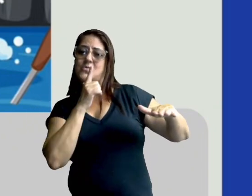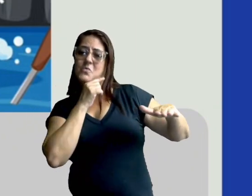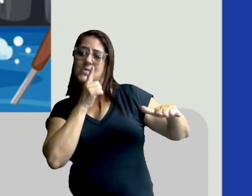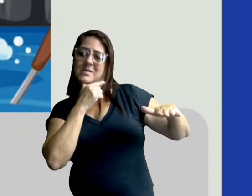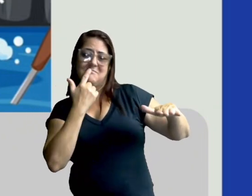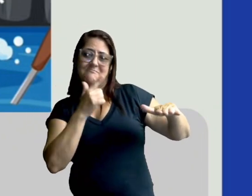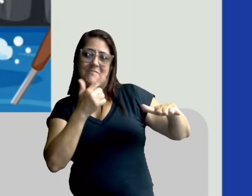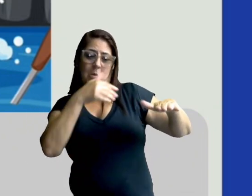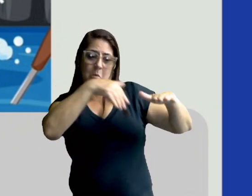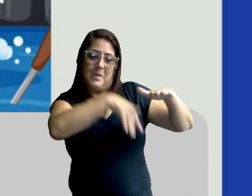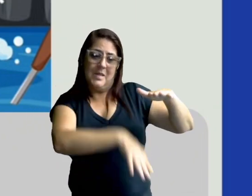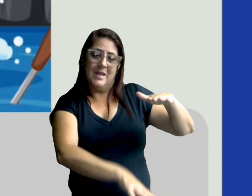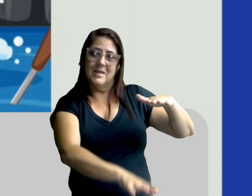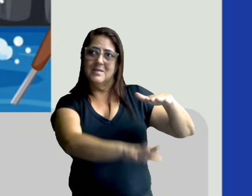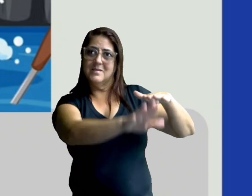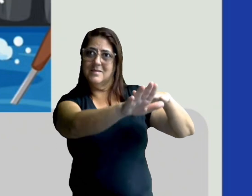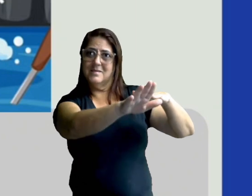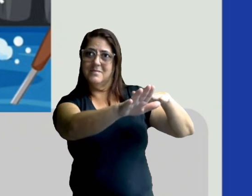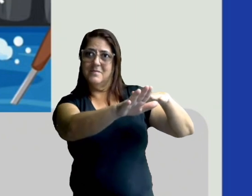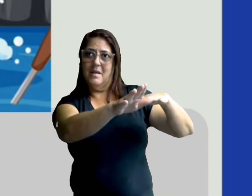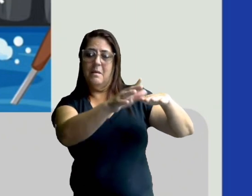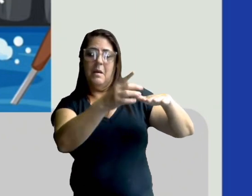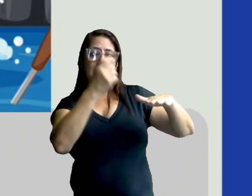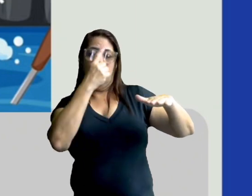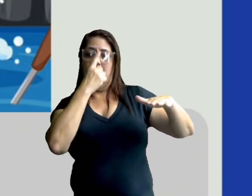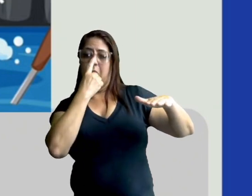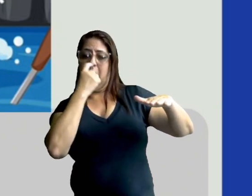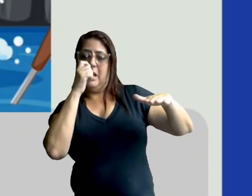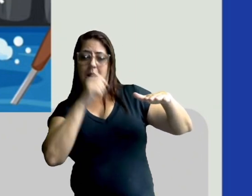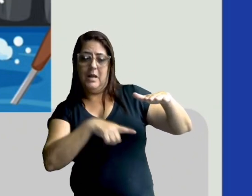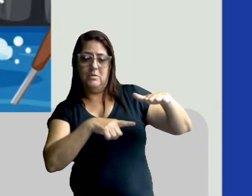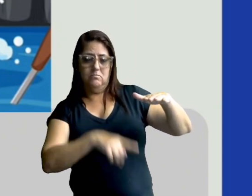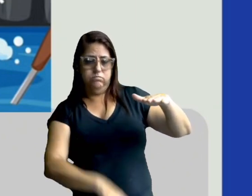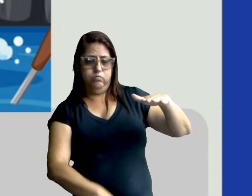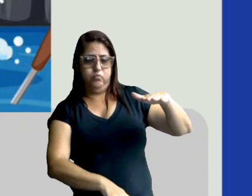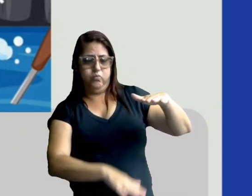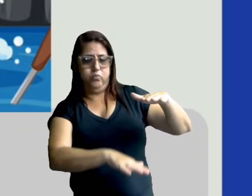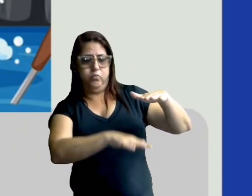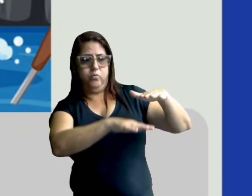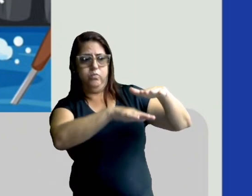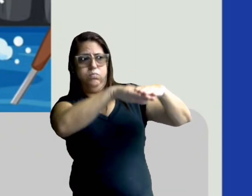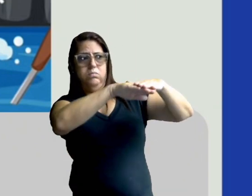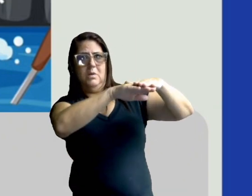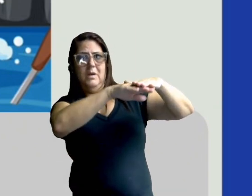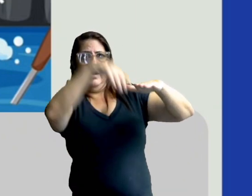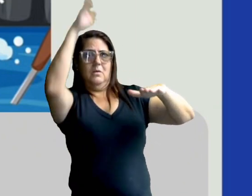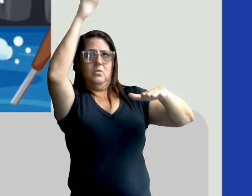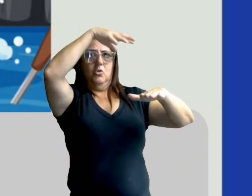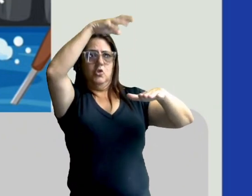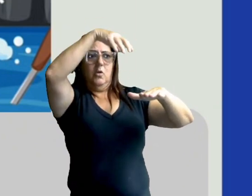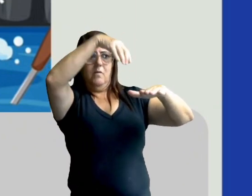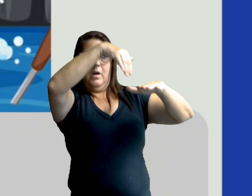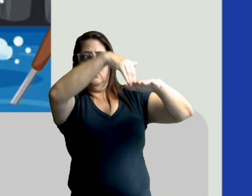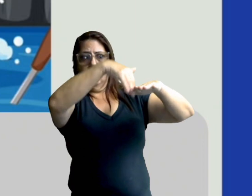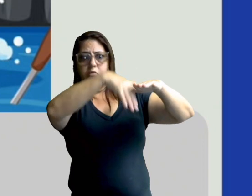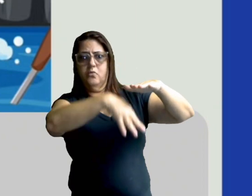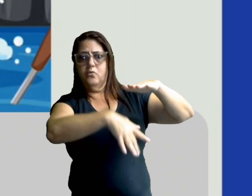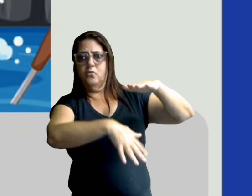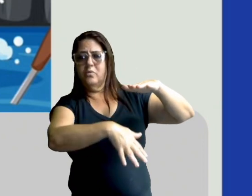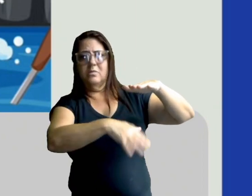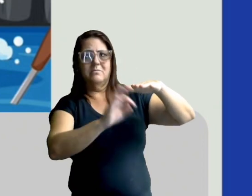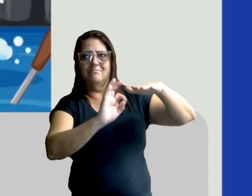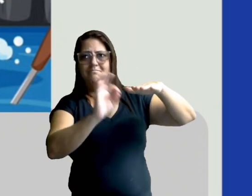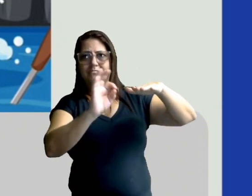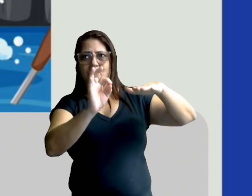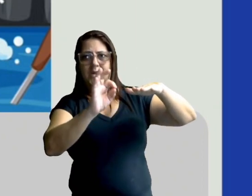água, mas acaba entrando muito lixo, entupindo, e aí a água não tem por onde escorrer. E ela vai para